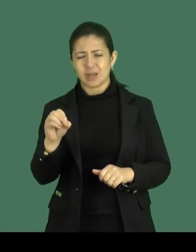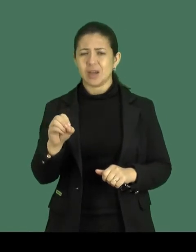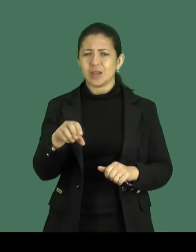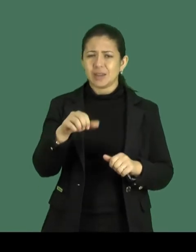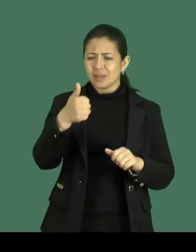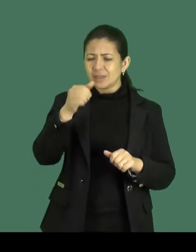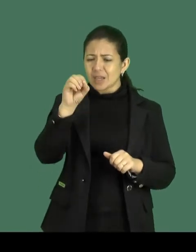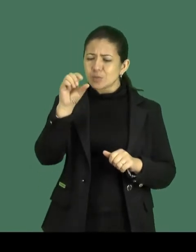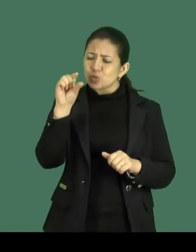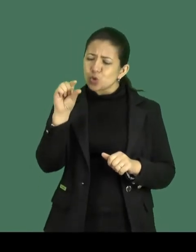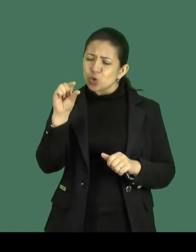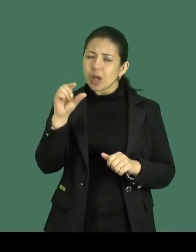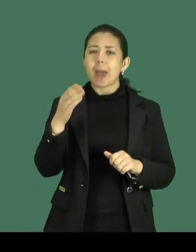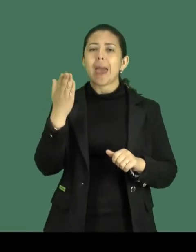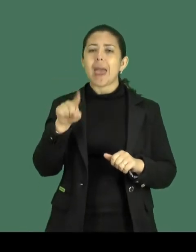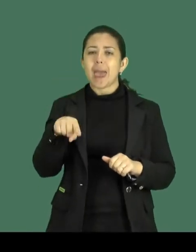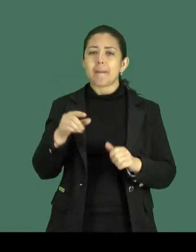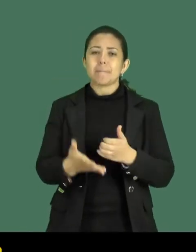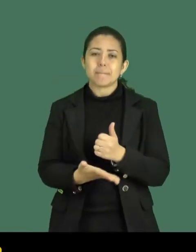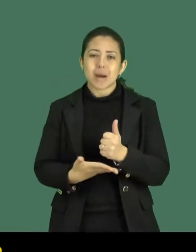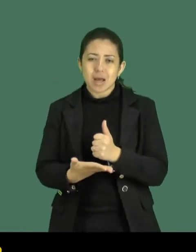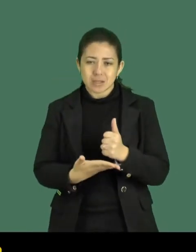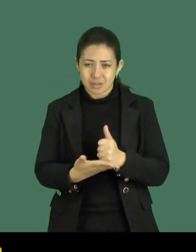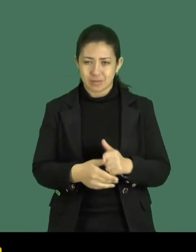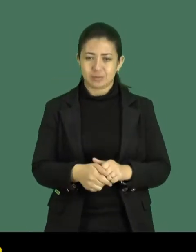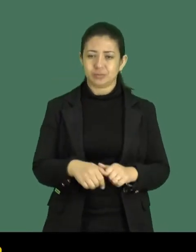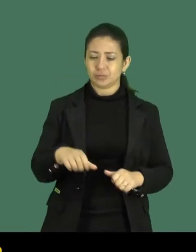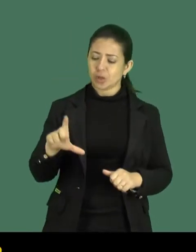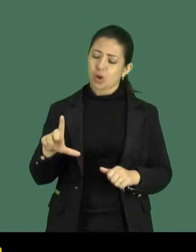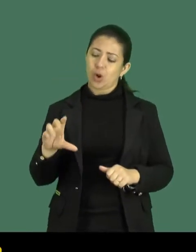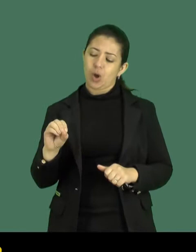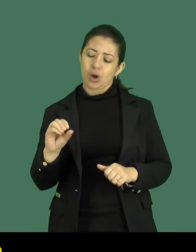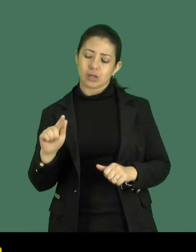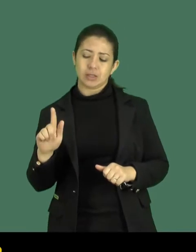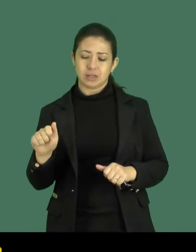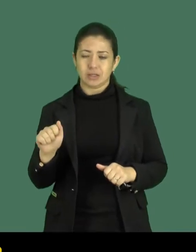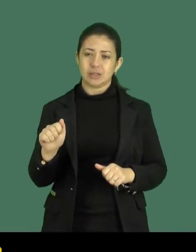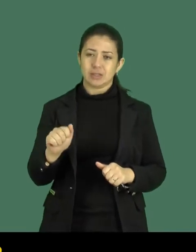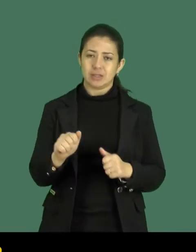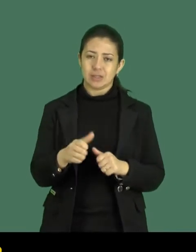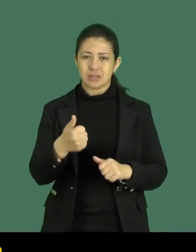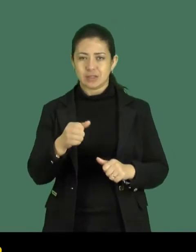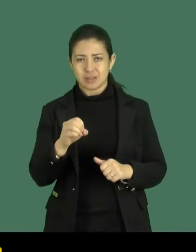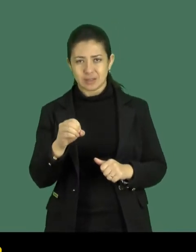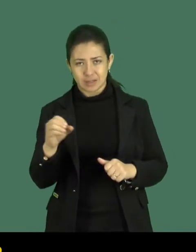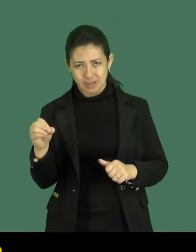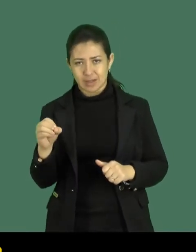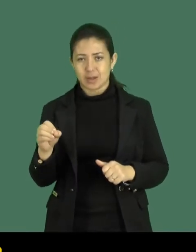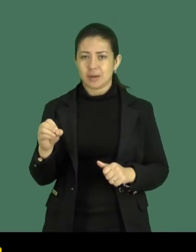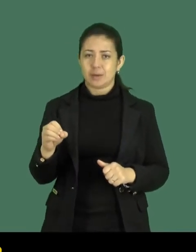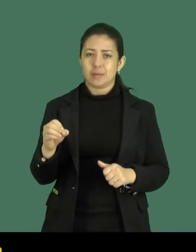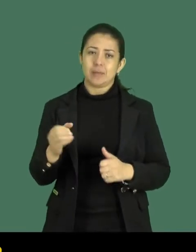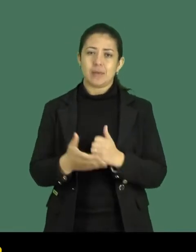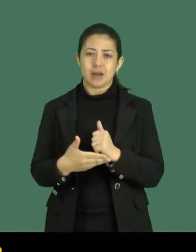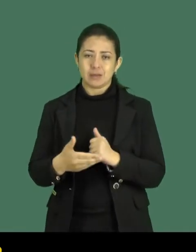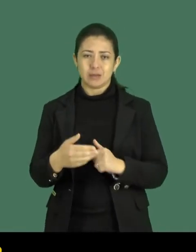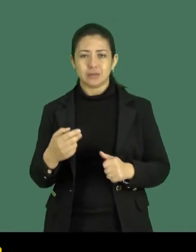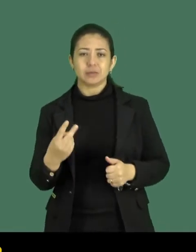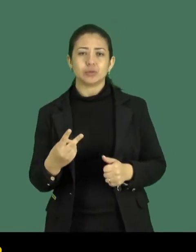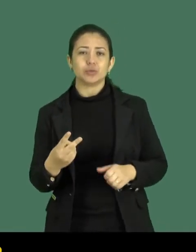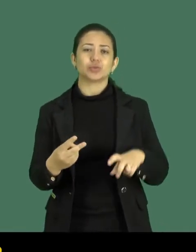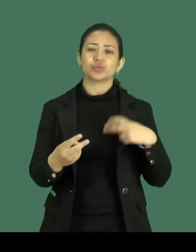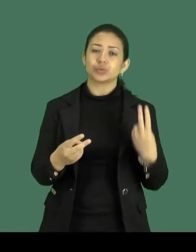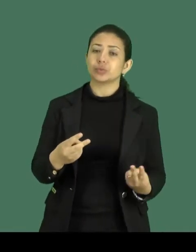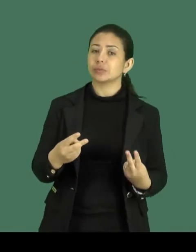do logaritmo. Então como é que nós lemos? Logaritmo de 100 na base 2, da base 10, vai valer